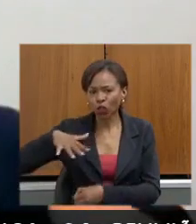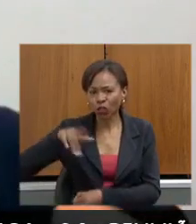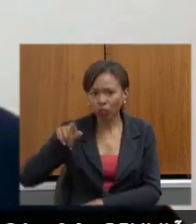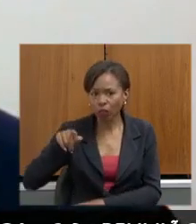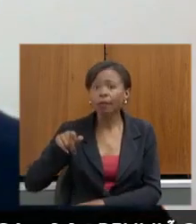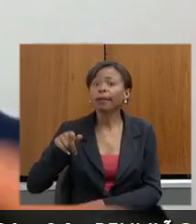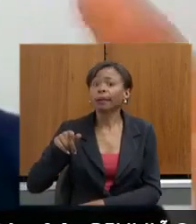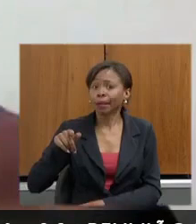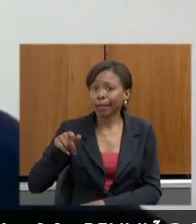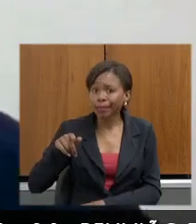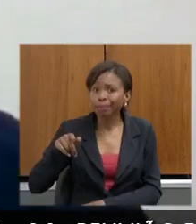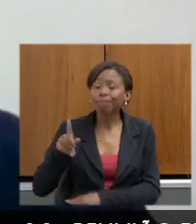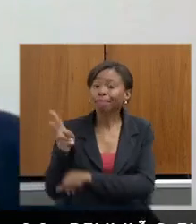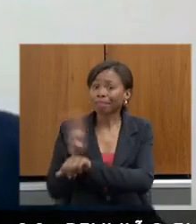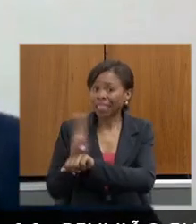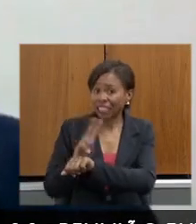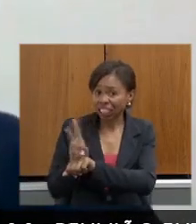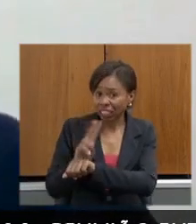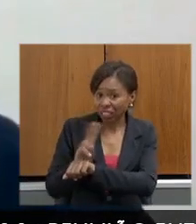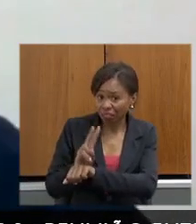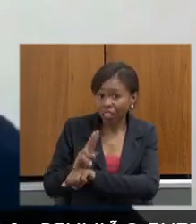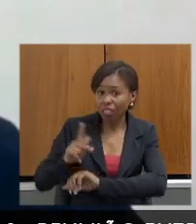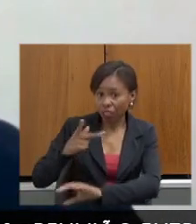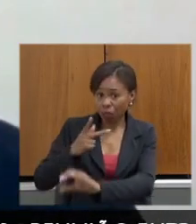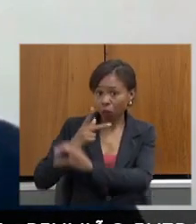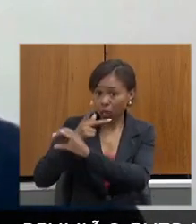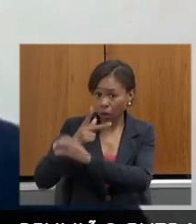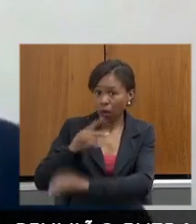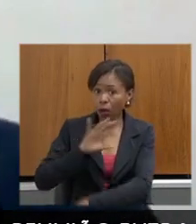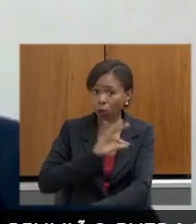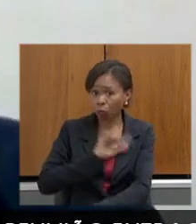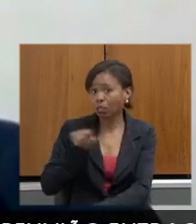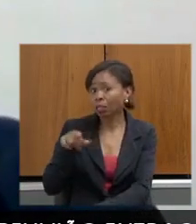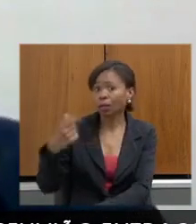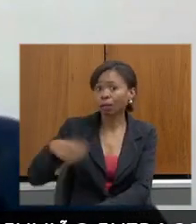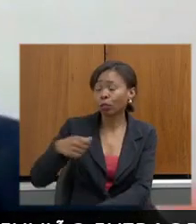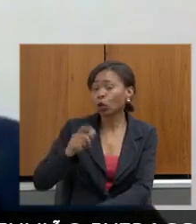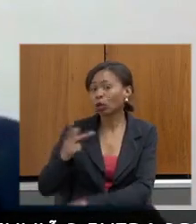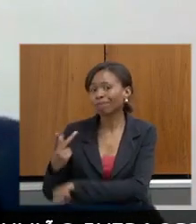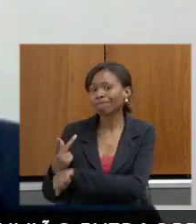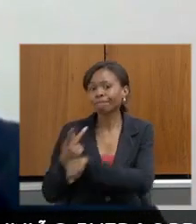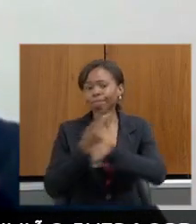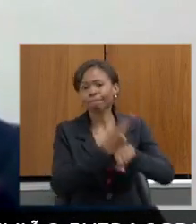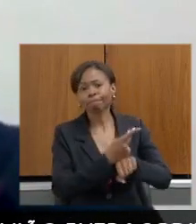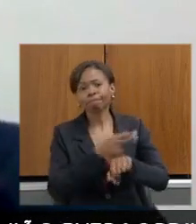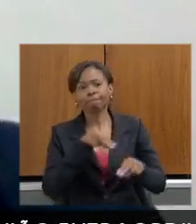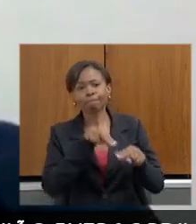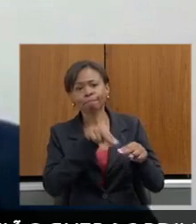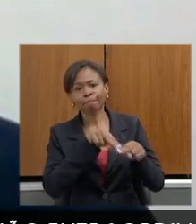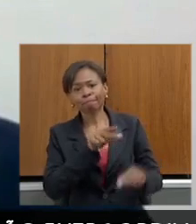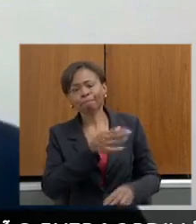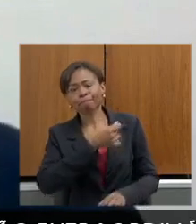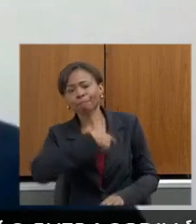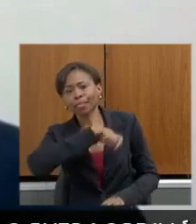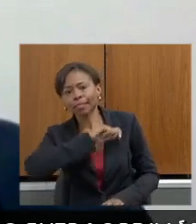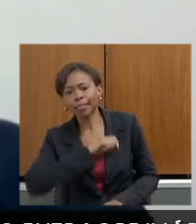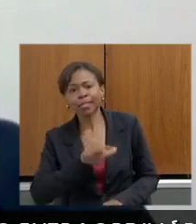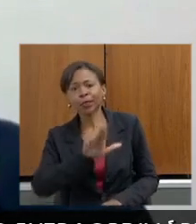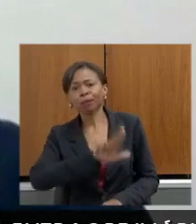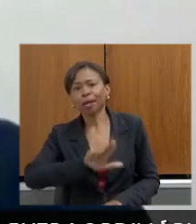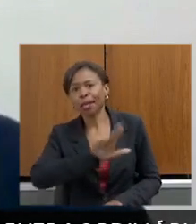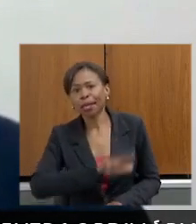Superintendência a chefia de polícia tendo que buscar delegado de Uberaba Uberlândia Araxá para